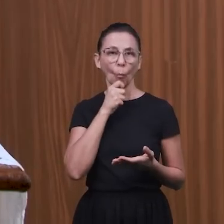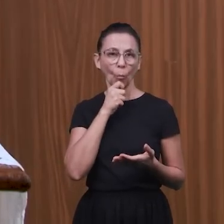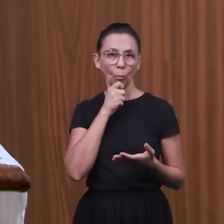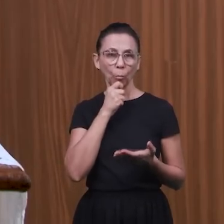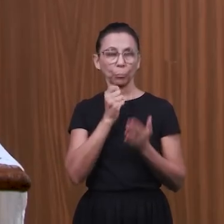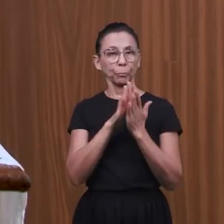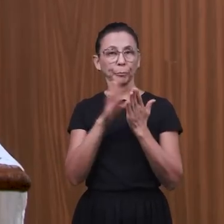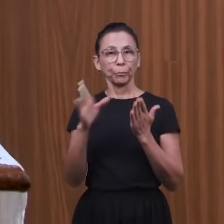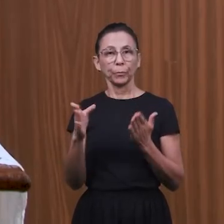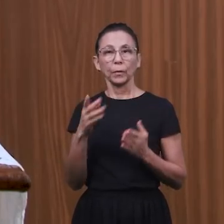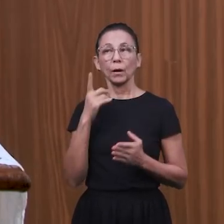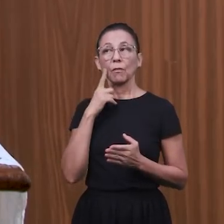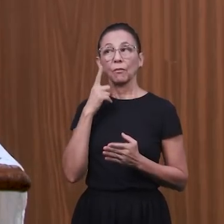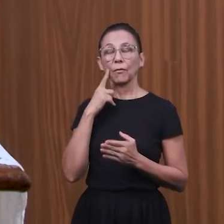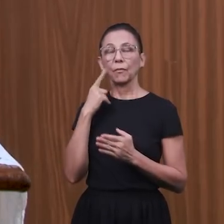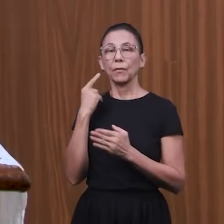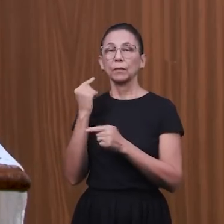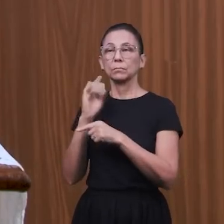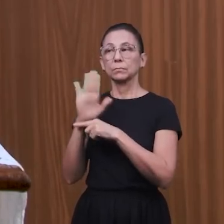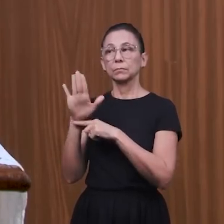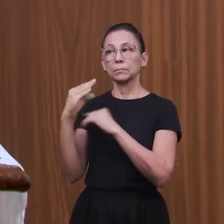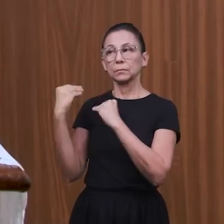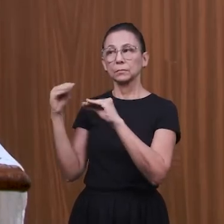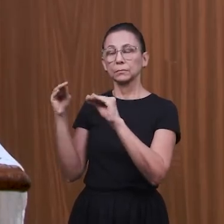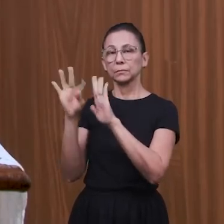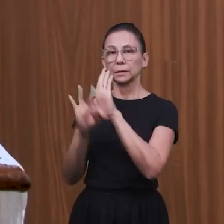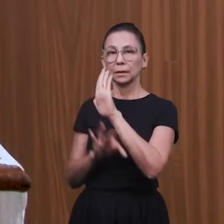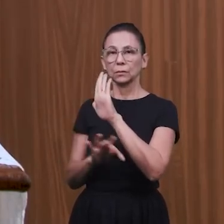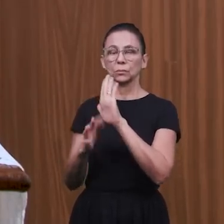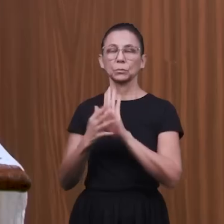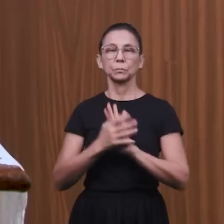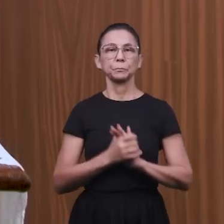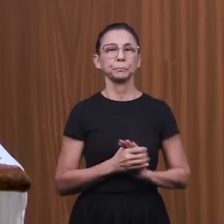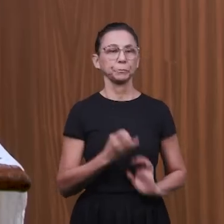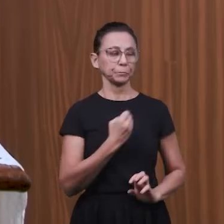Bíblia, o texto vai ser projetado na sua tela, que